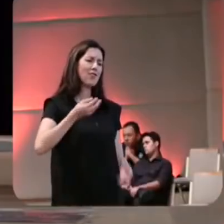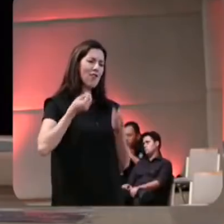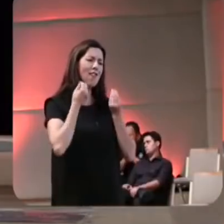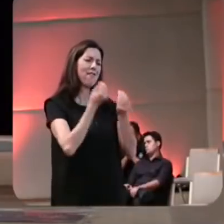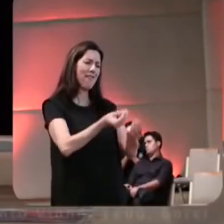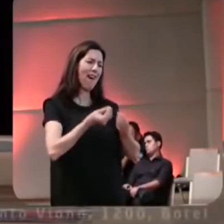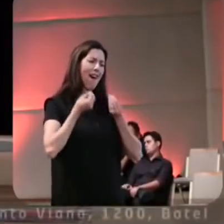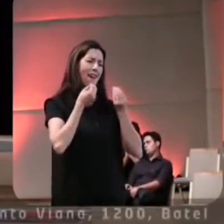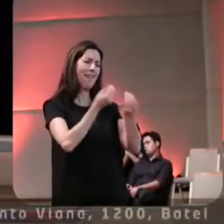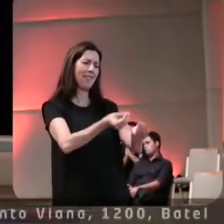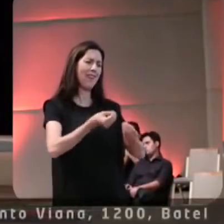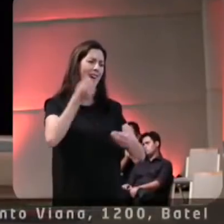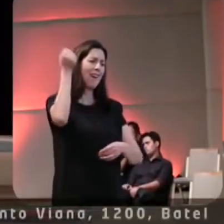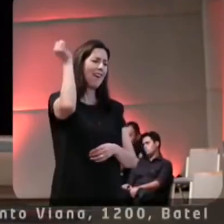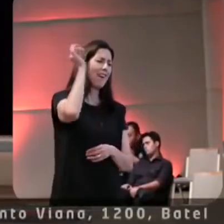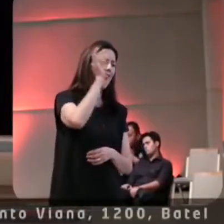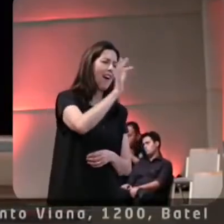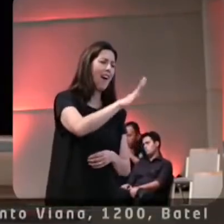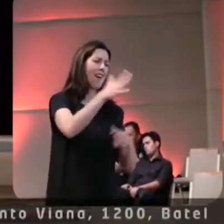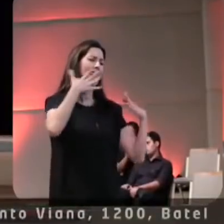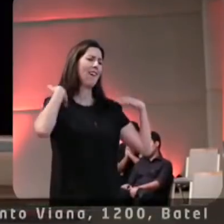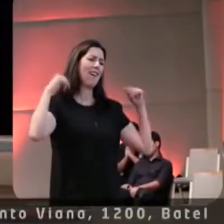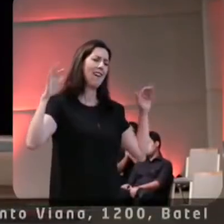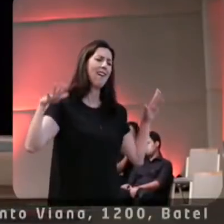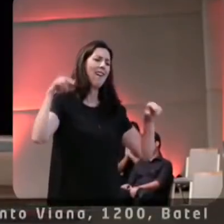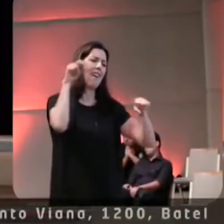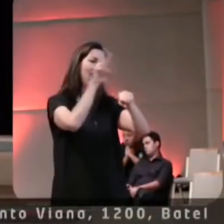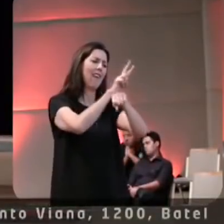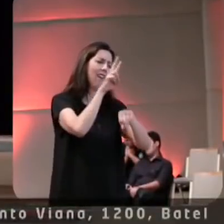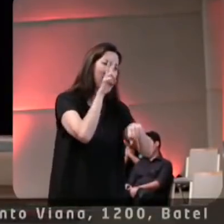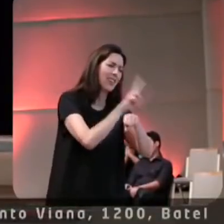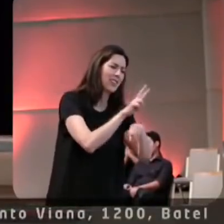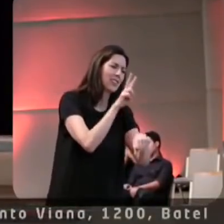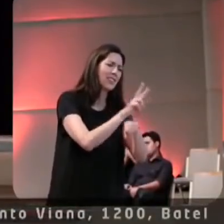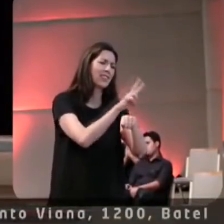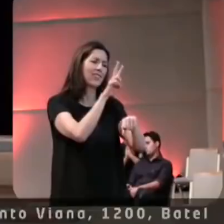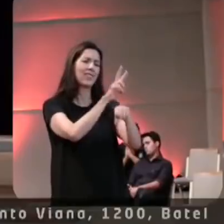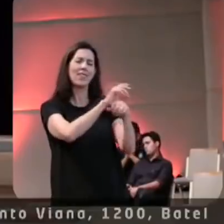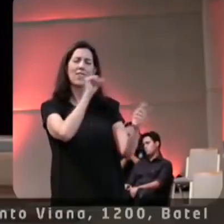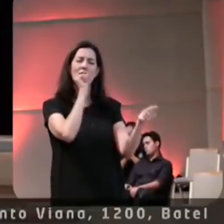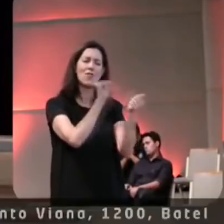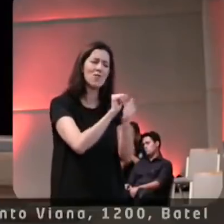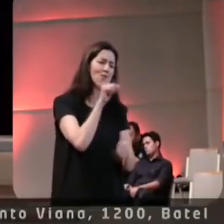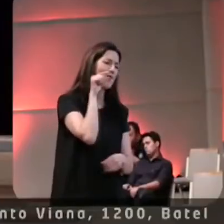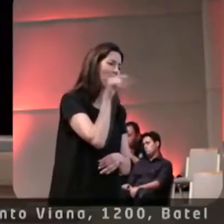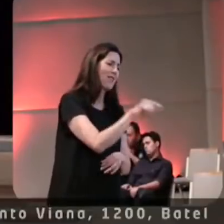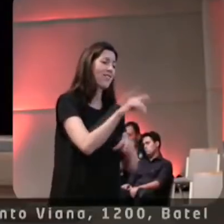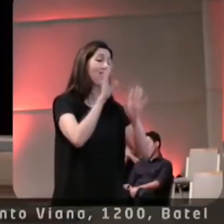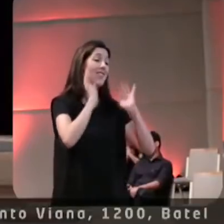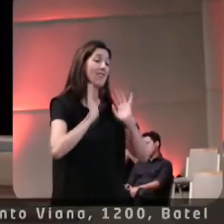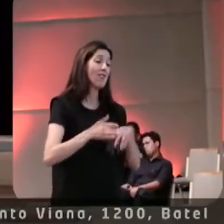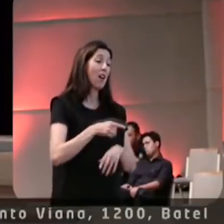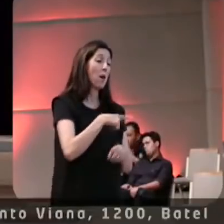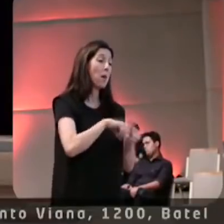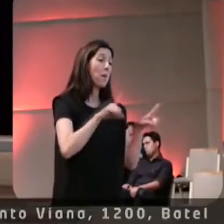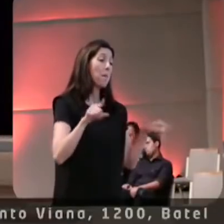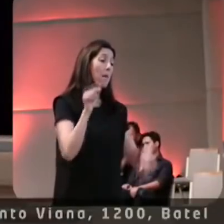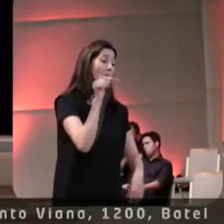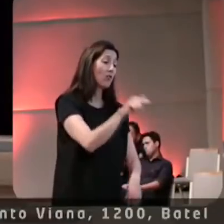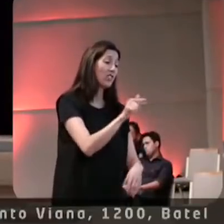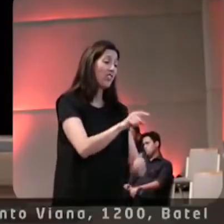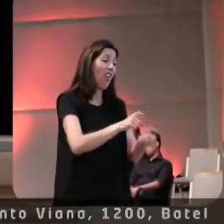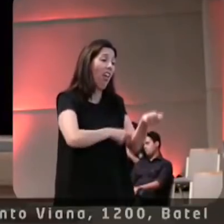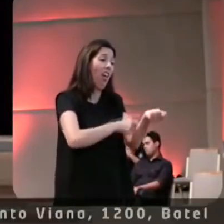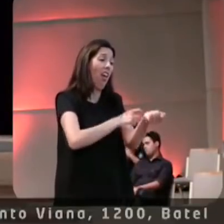graça. Os anjos do Senhor já estão acampados ao seu